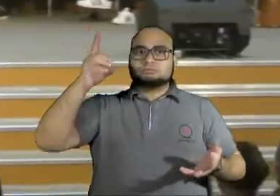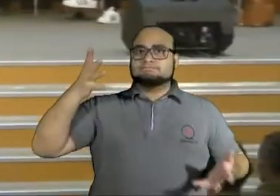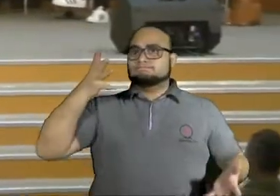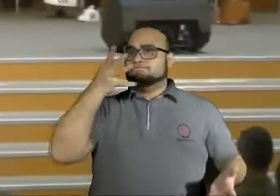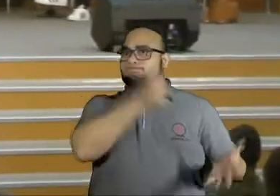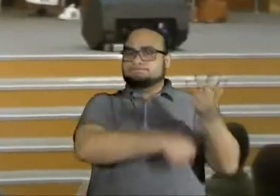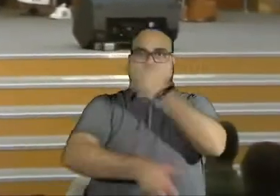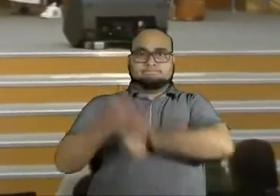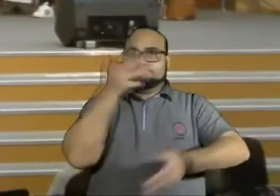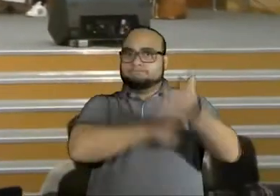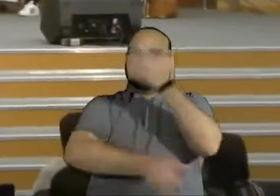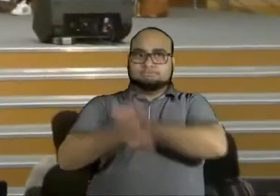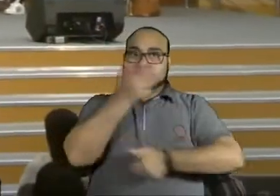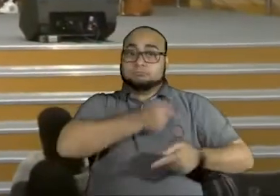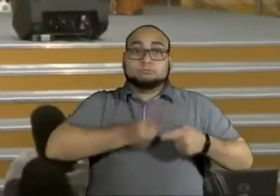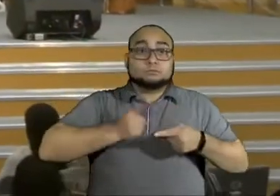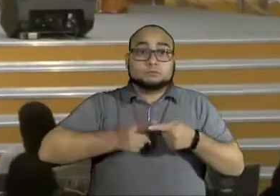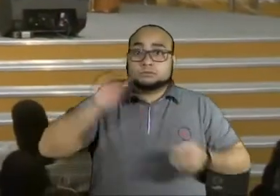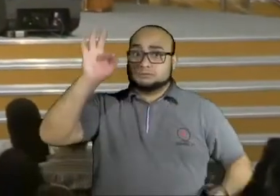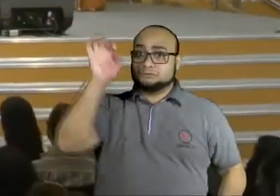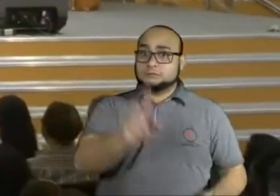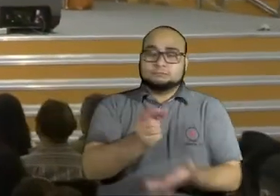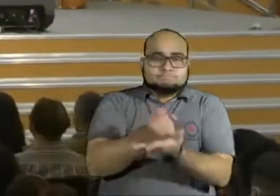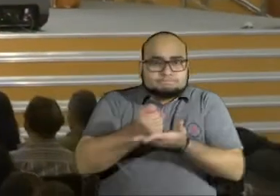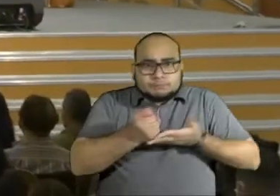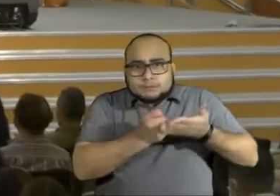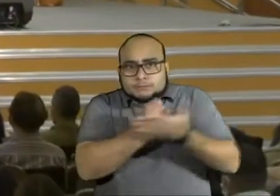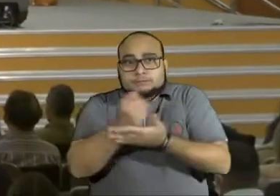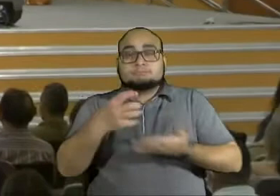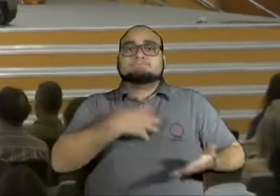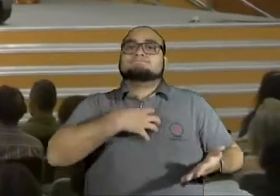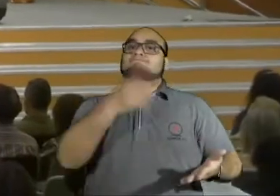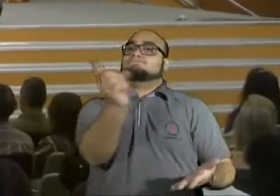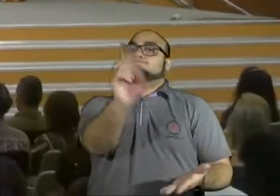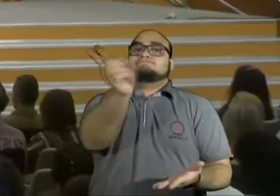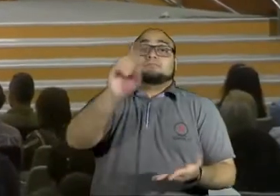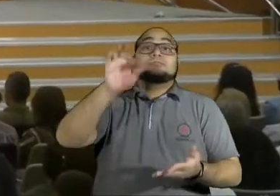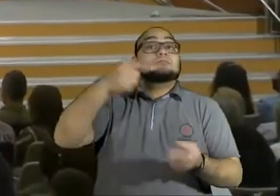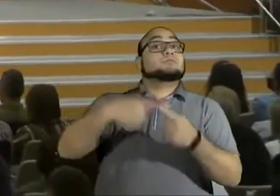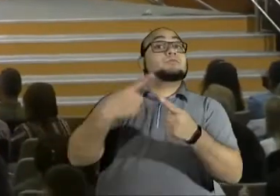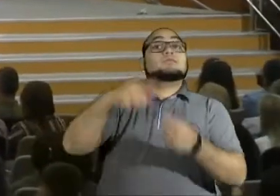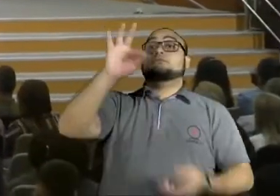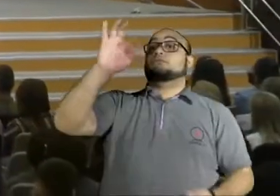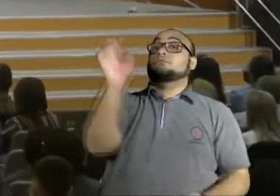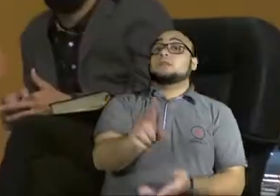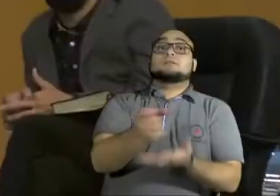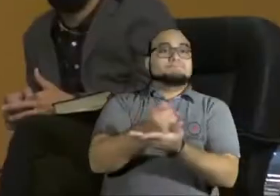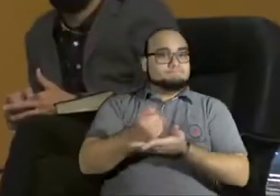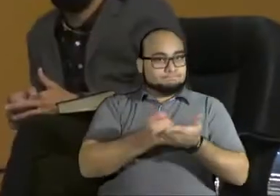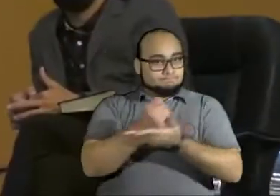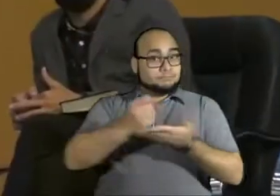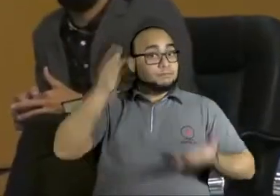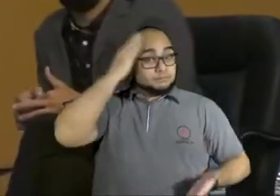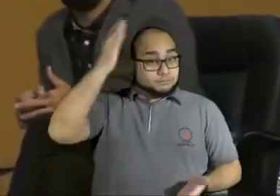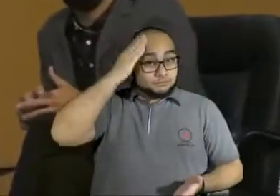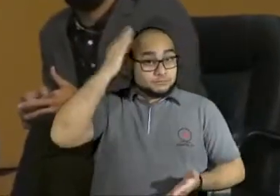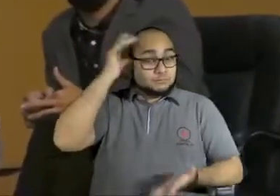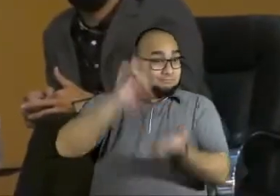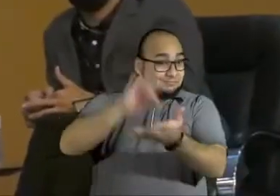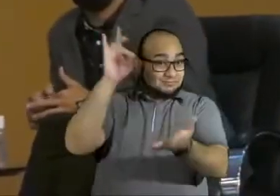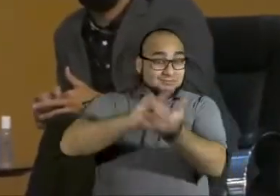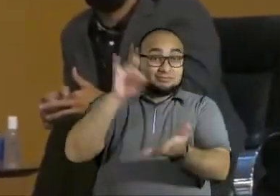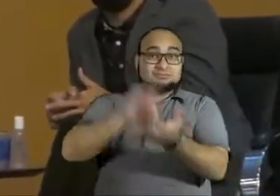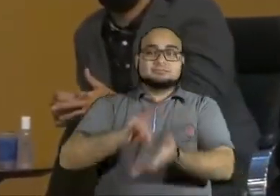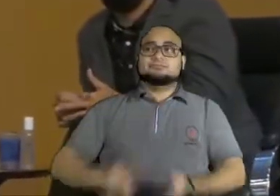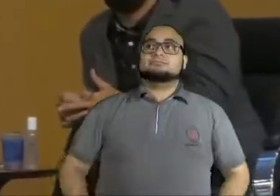não é uma fé que está baseada naquilo que eu sinto, é uma fé que está baseada naquilo que eu... E ela é poderosa para durar, mesmo depois que o culto